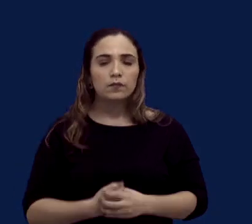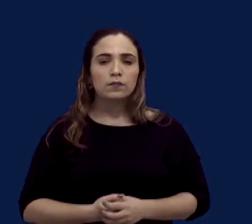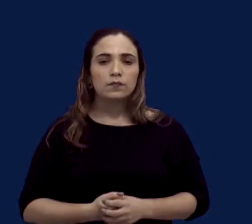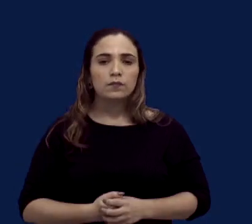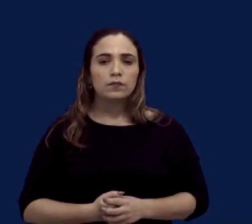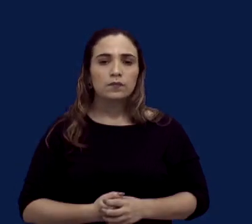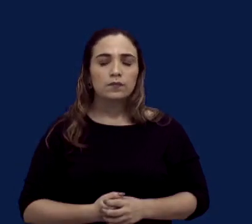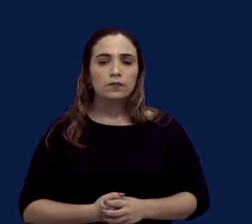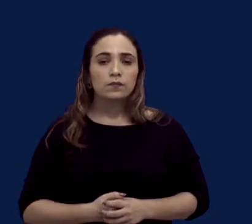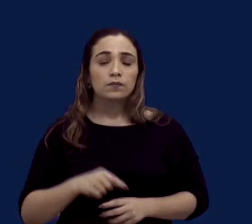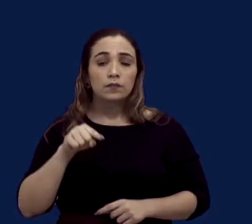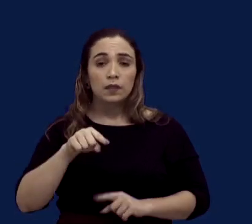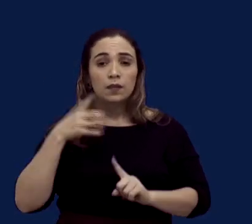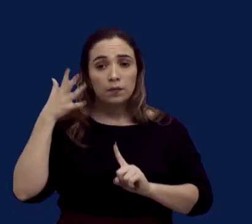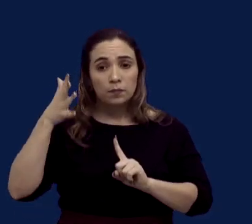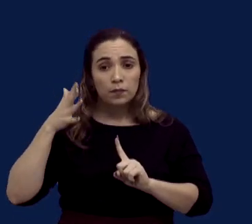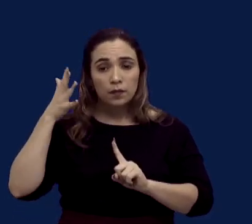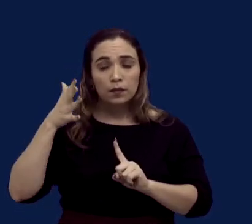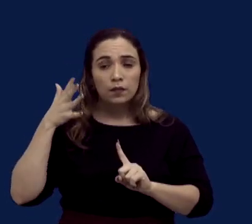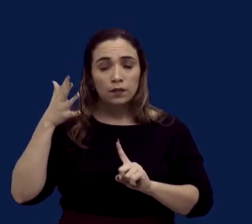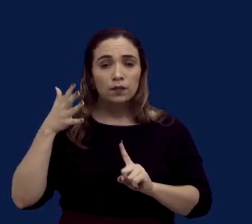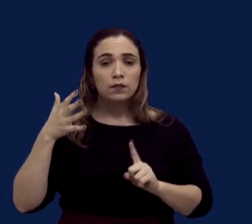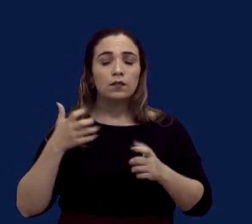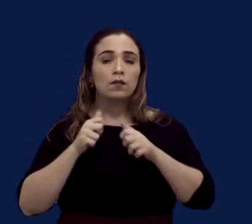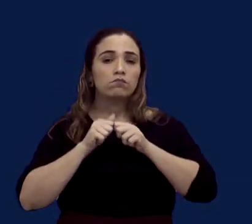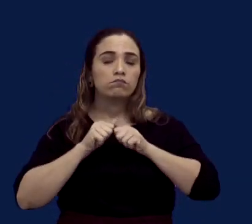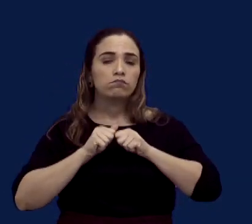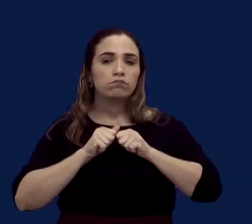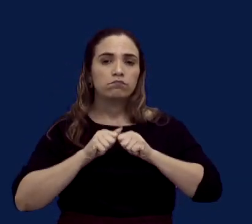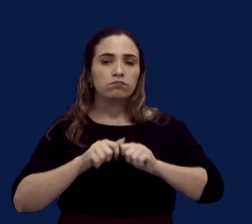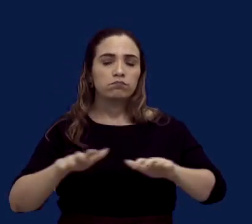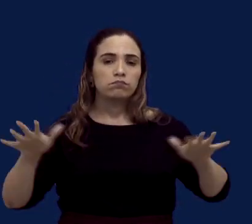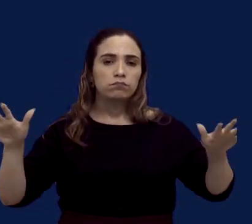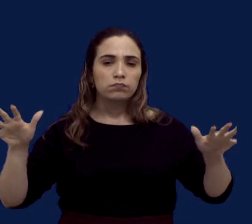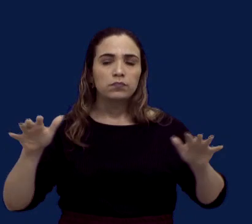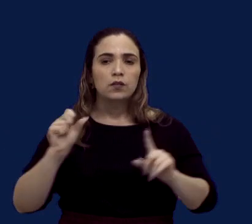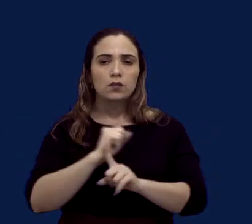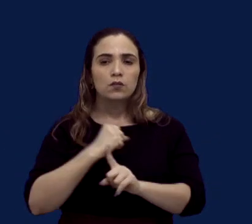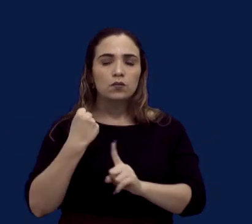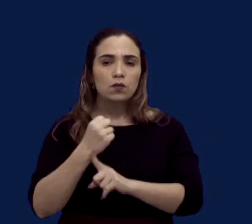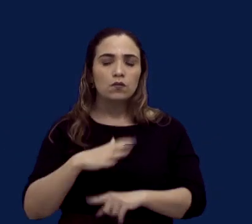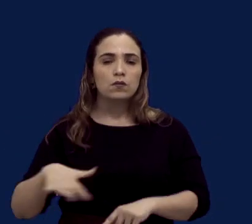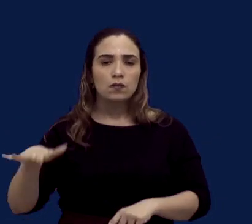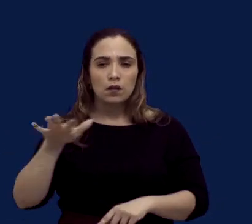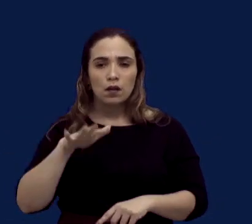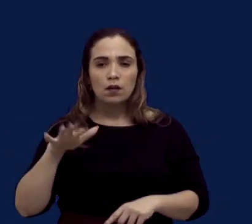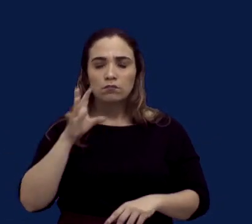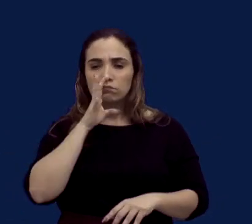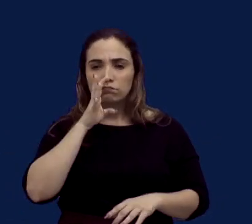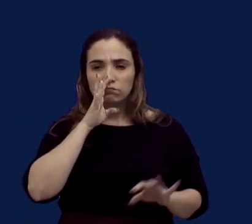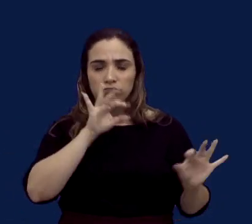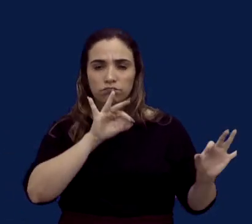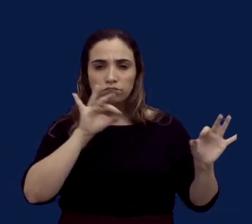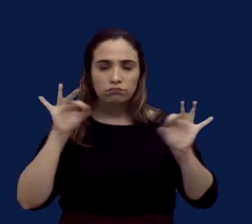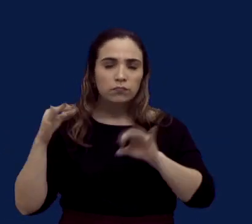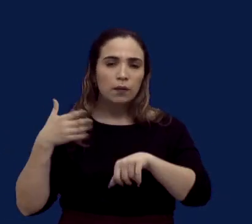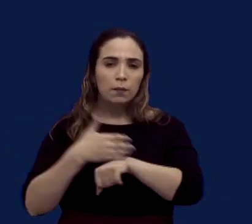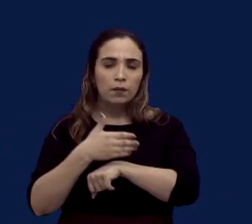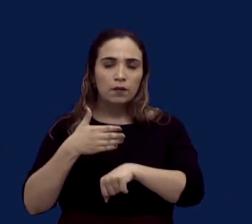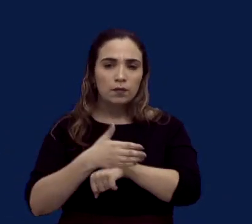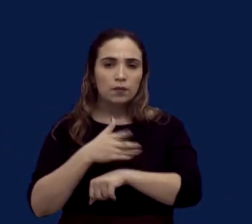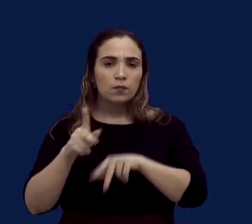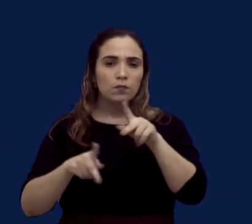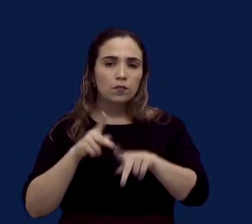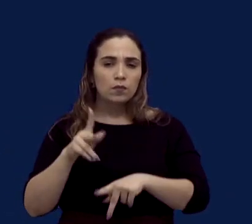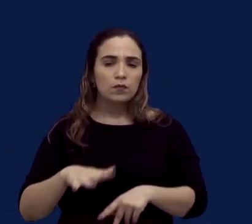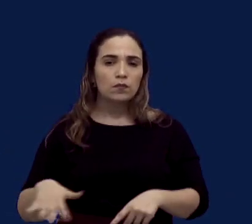esse é o tipo de palestra que tem assim, um alcance tanto para a sociedade, como a gente já falou desde o começo, da questão da participação